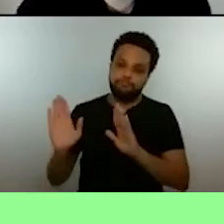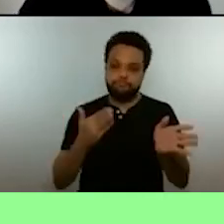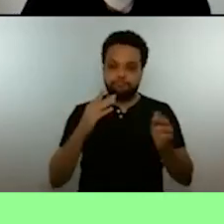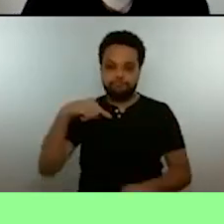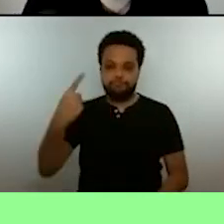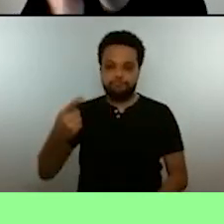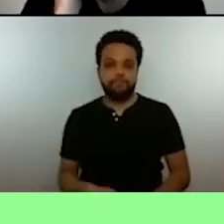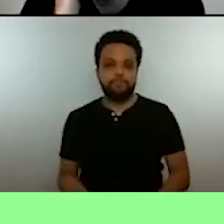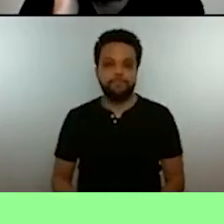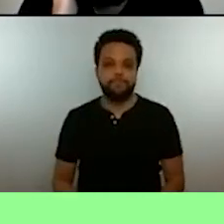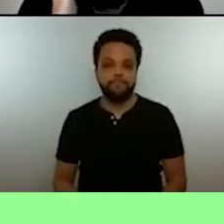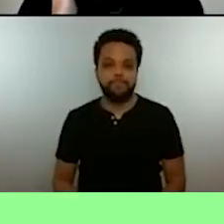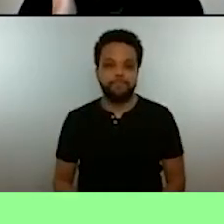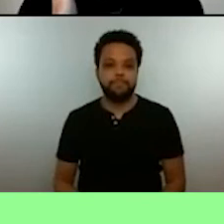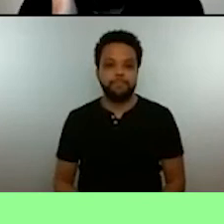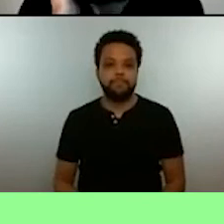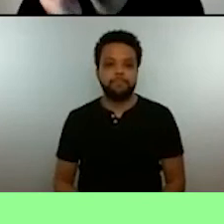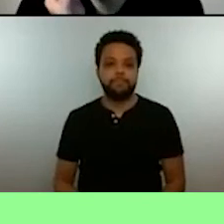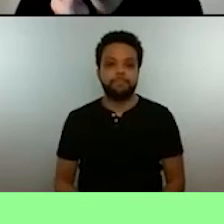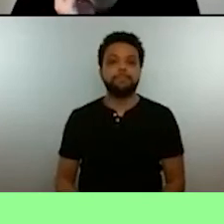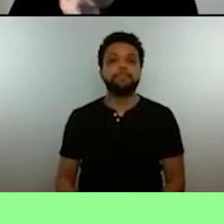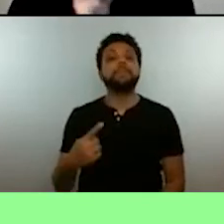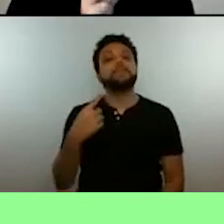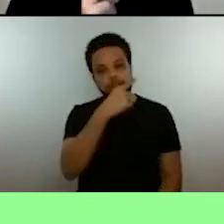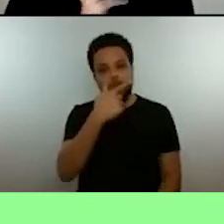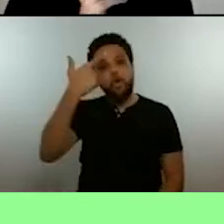E aí esse é um case meu também.